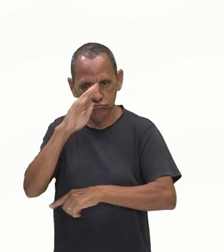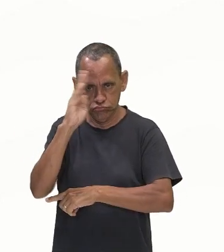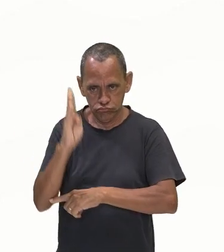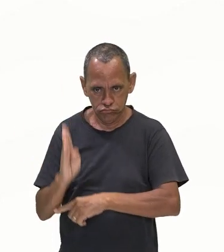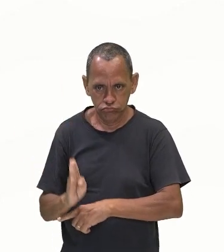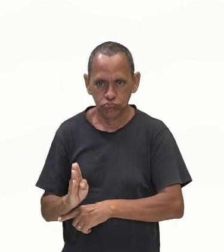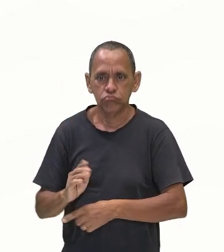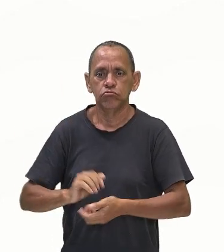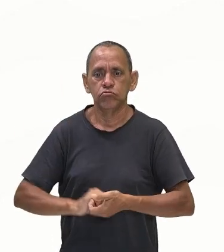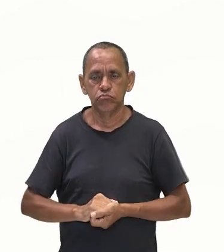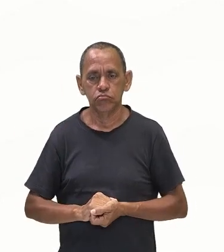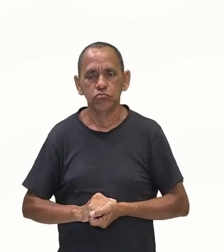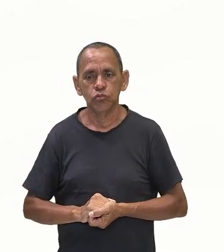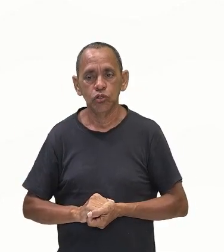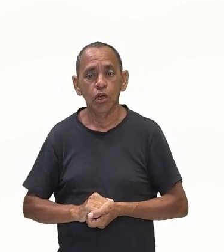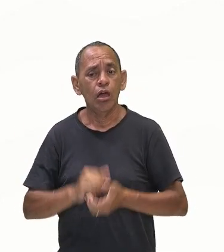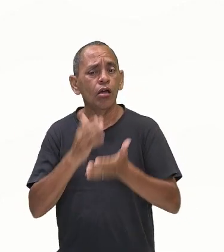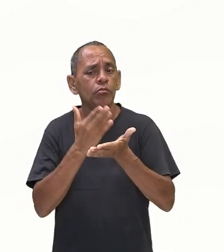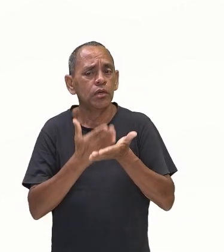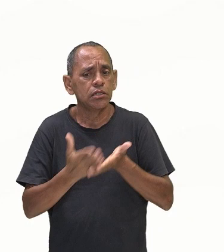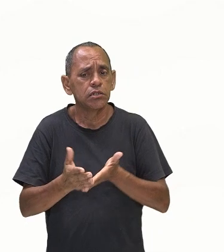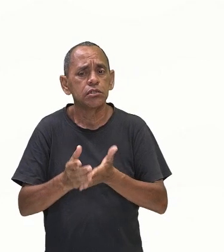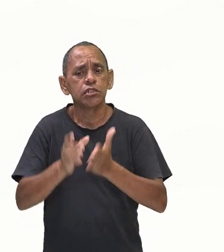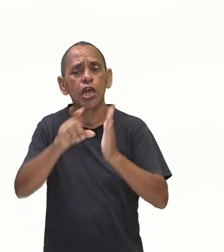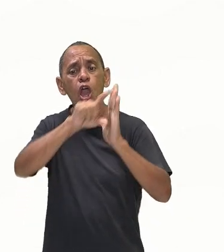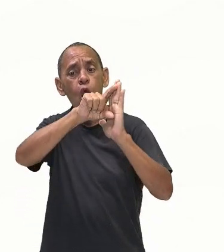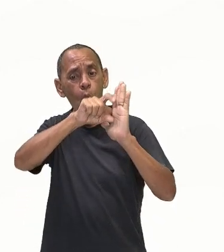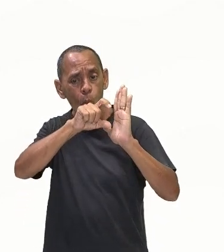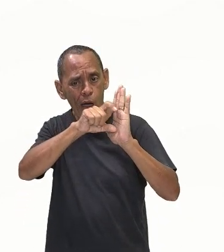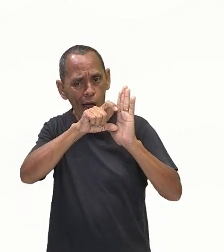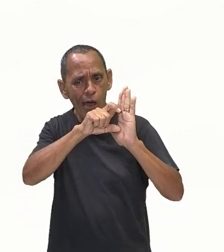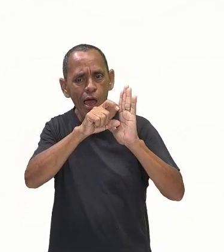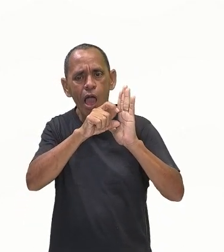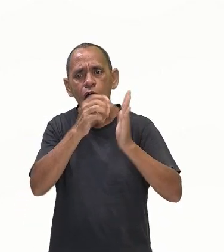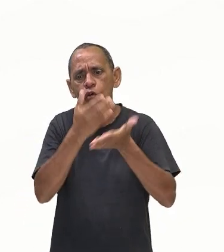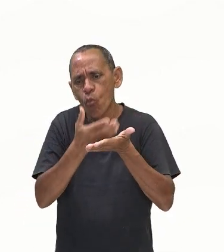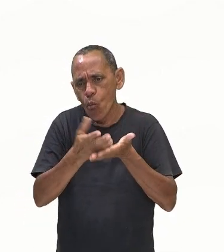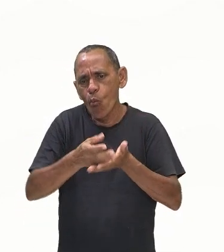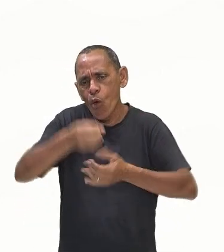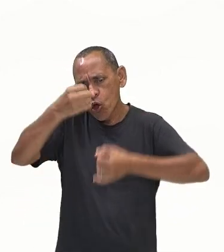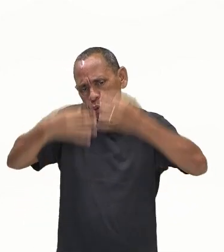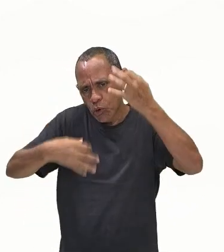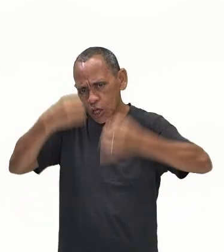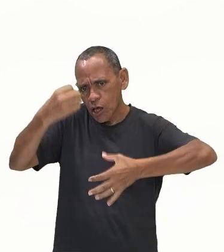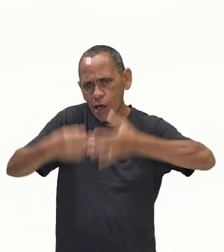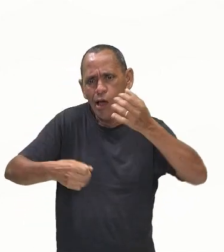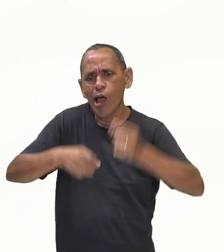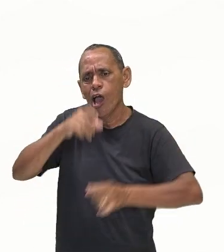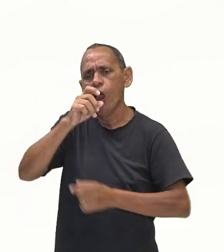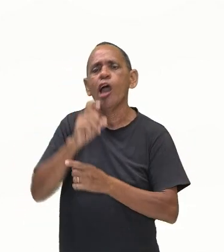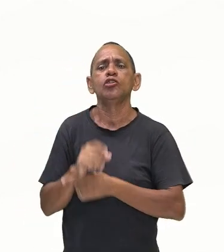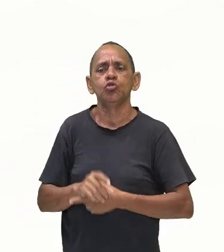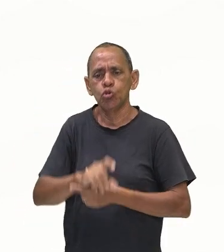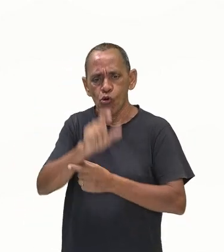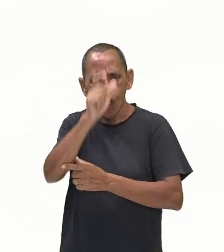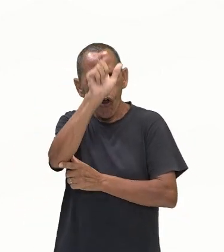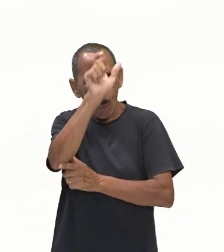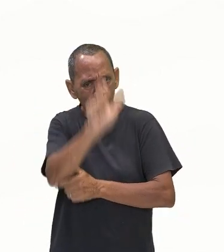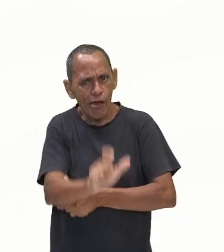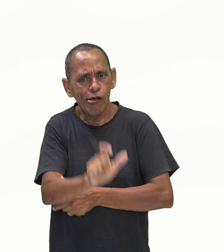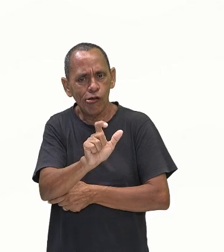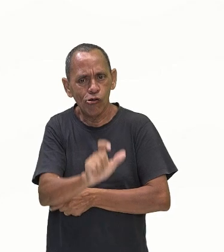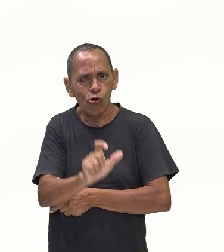parágrafo afirmando a questão do direito, a questão das pessoas com deficiência a terem esse direito. Depois eu disse que